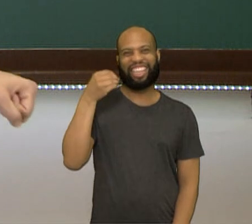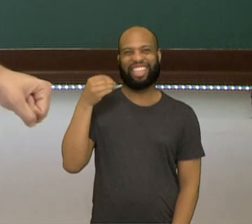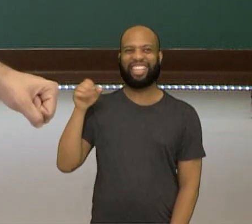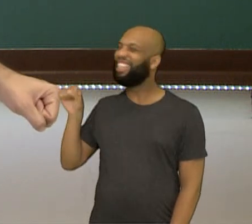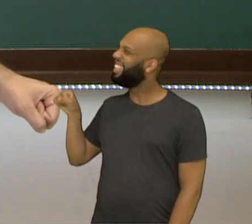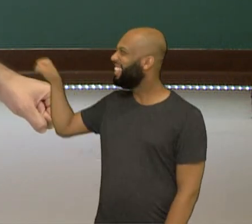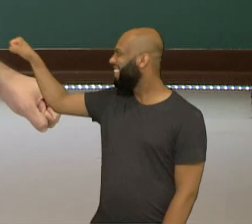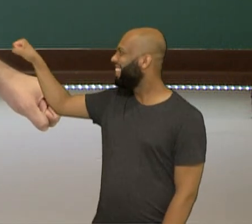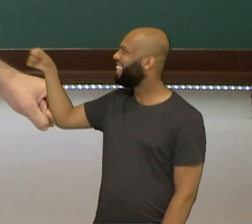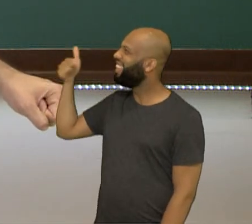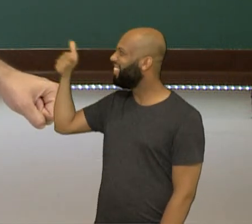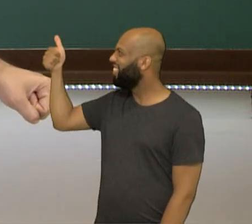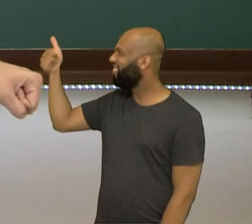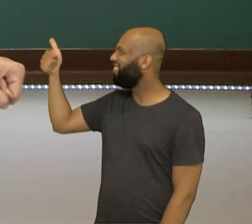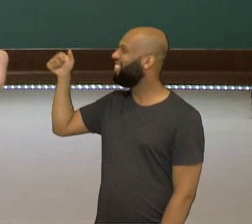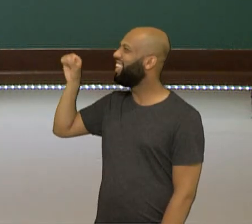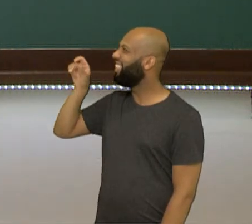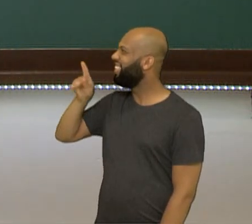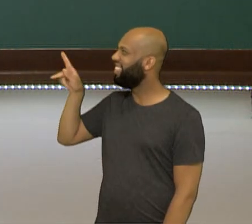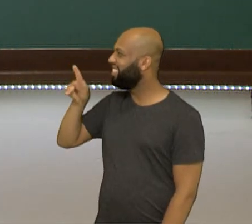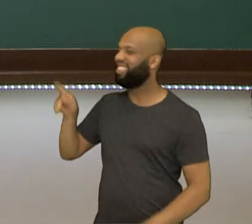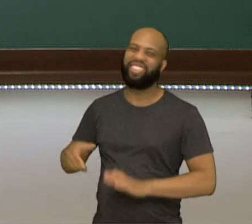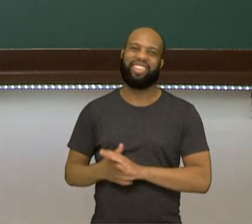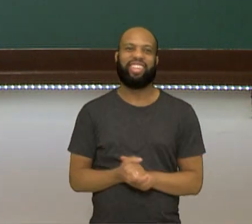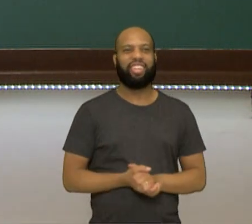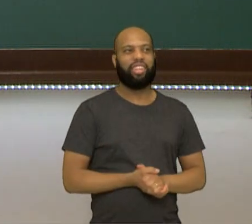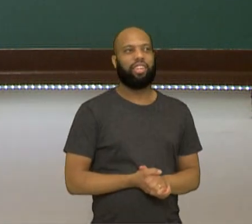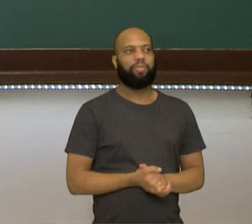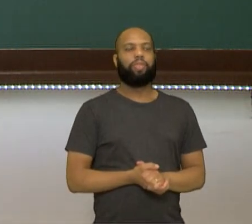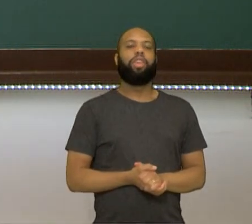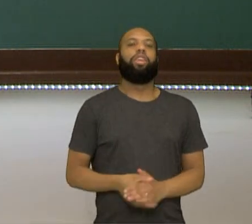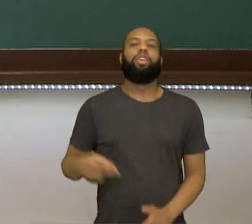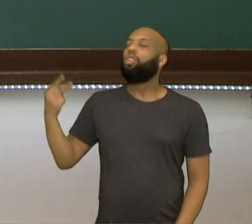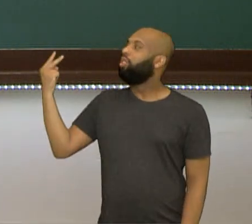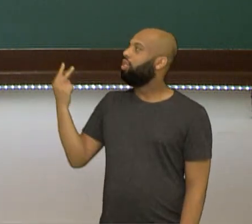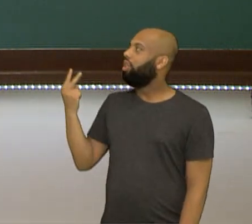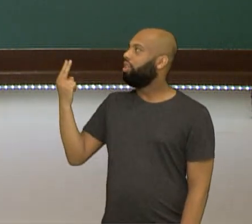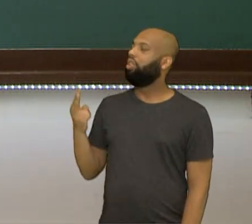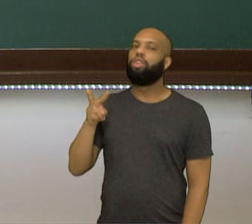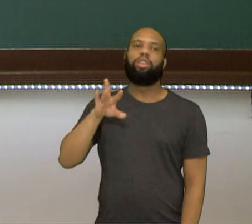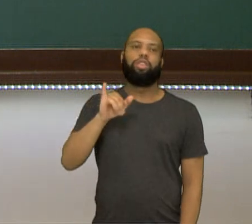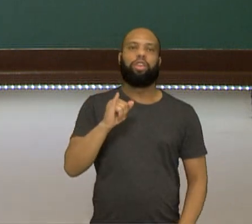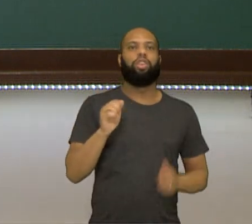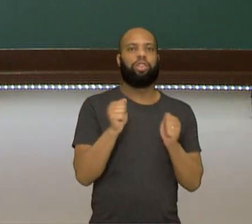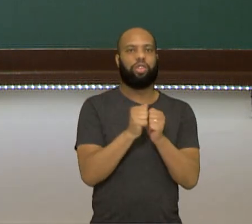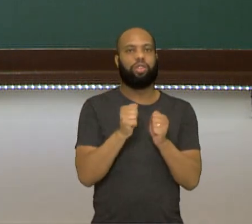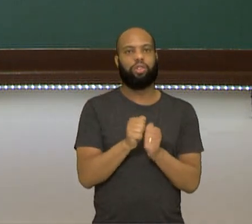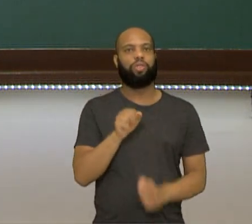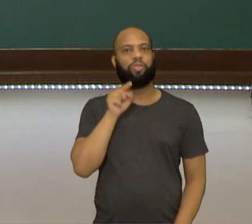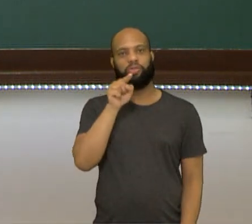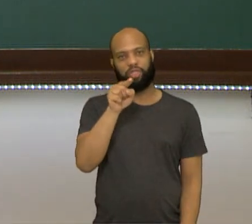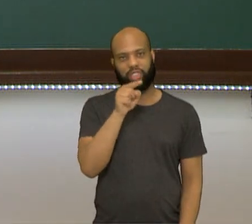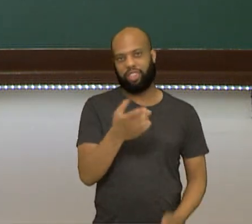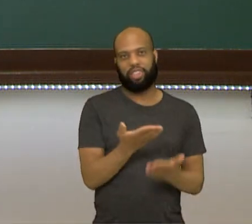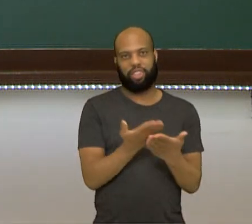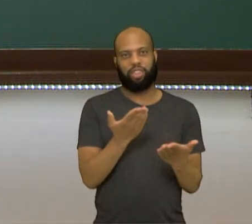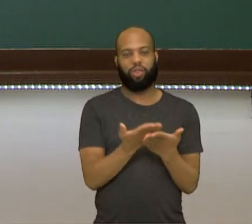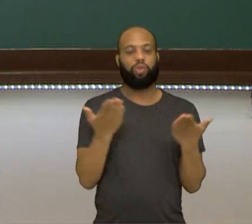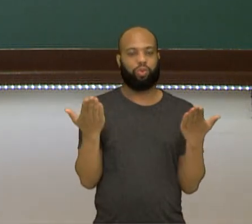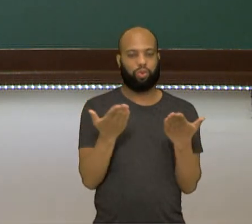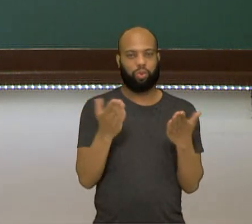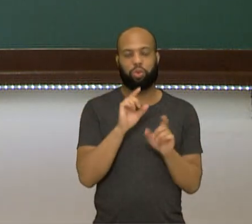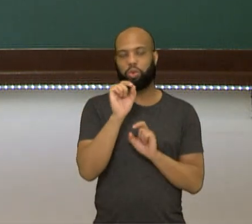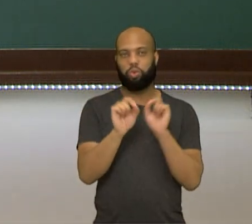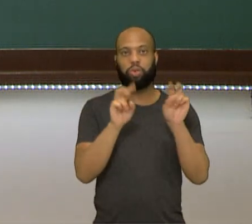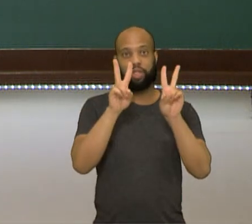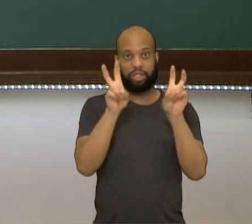Natan! Belezinha, meu querido? Boa! Nós dois vamos ficar com vocês aqui nesta nossa aula hoje. Vamos falar sobre o